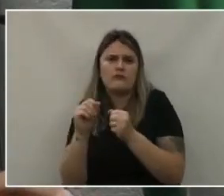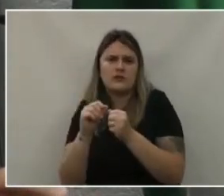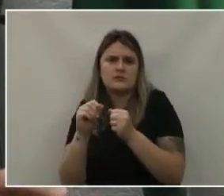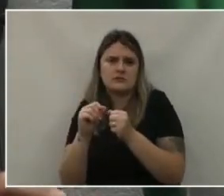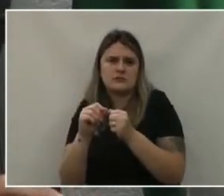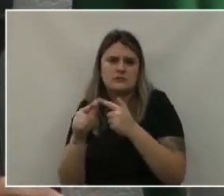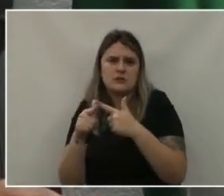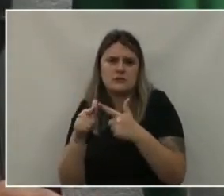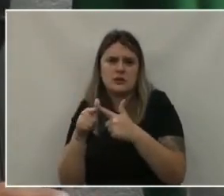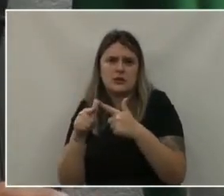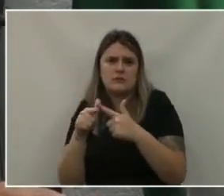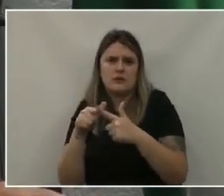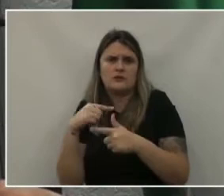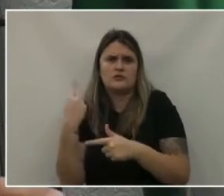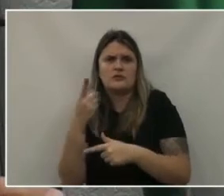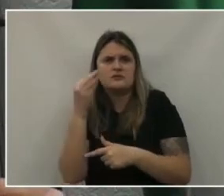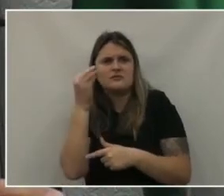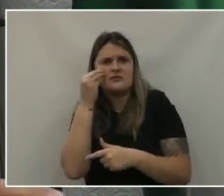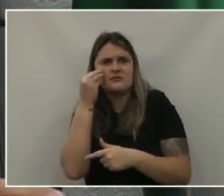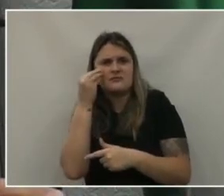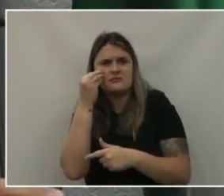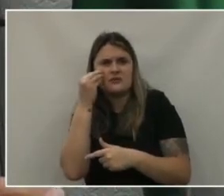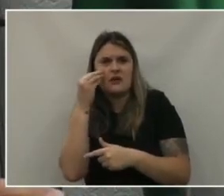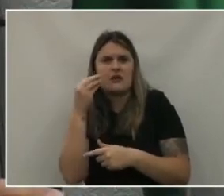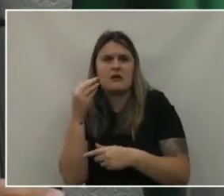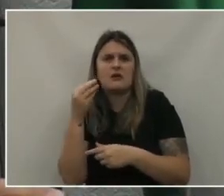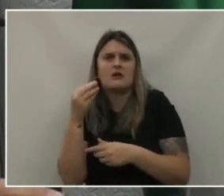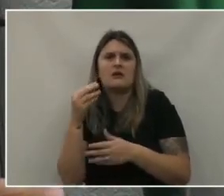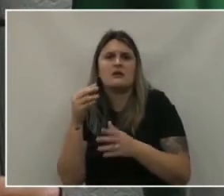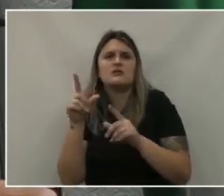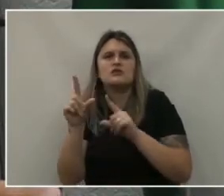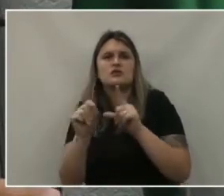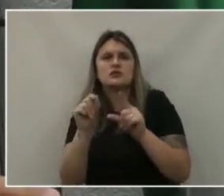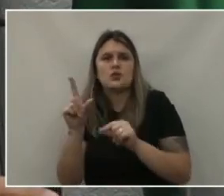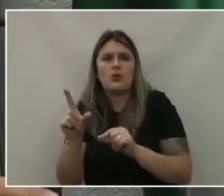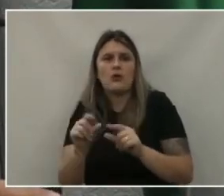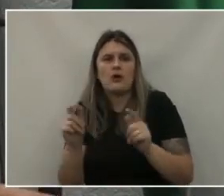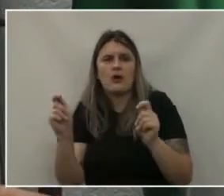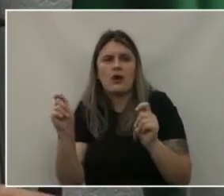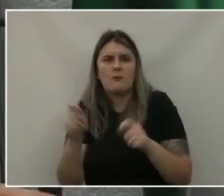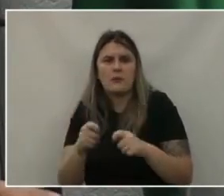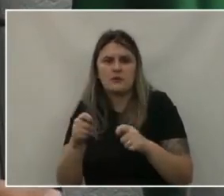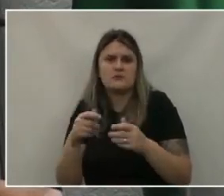a razão deste grupo de trabalho, e elencar aí possíveis